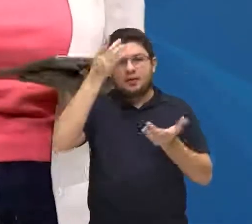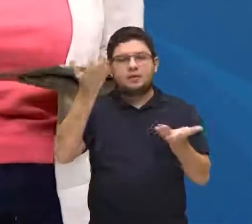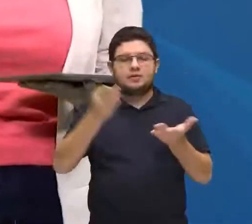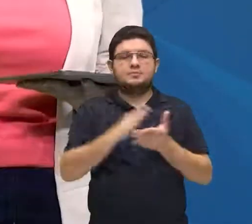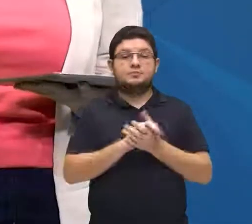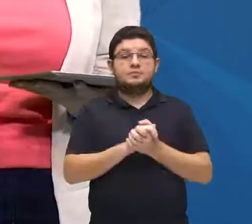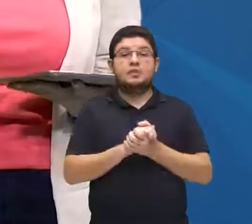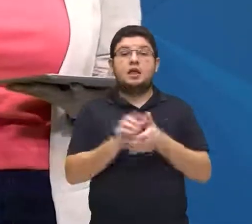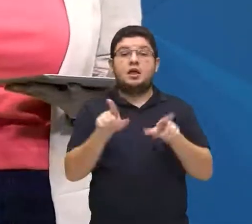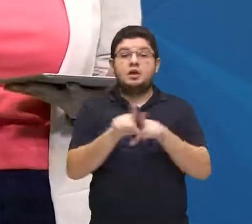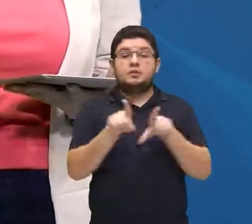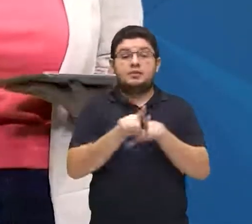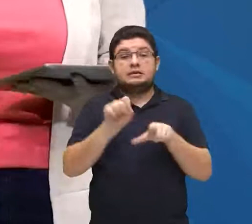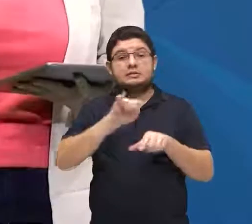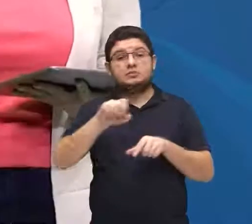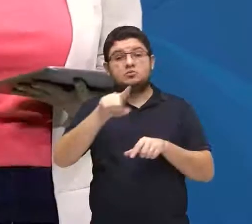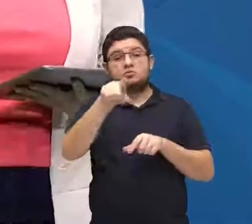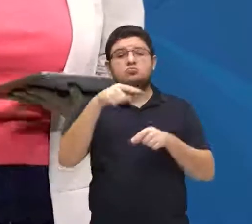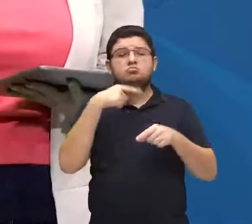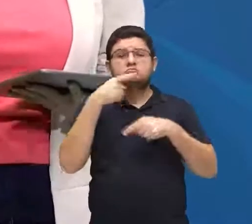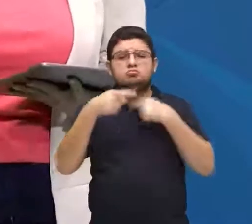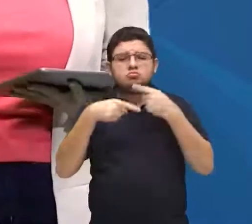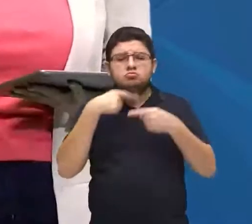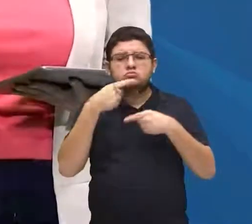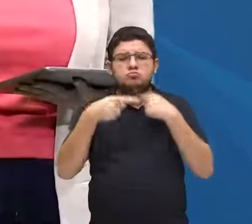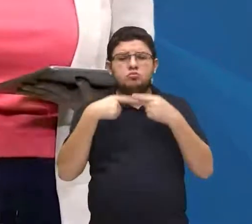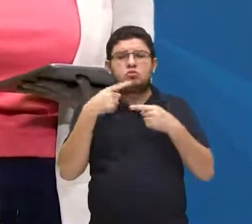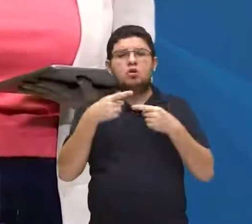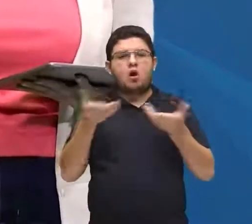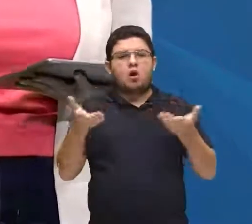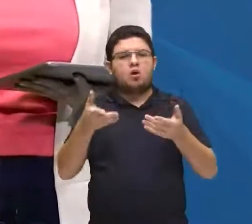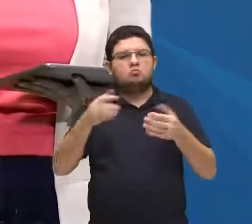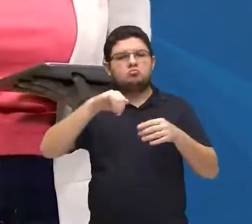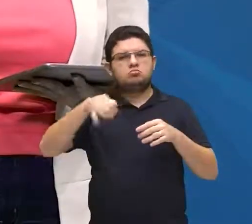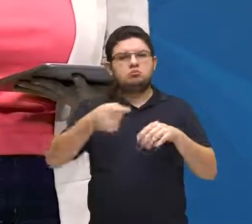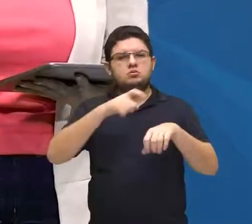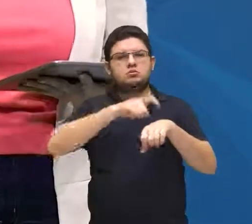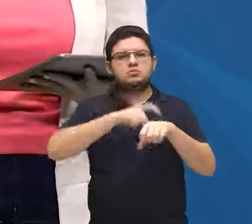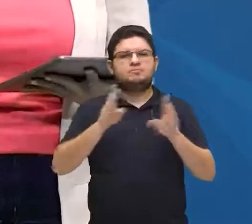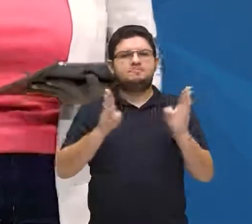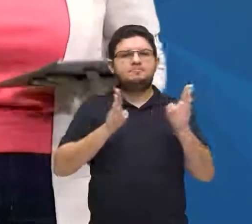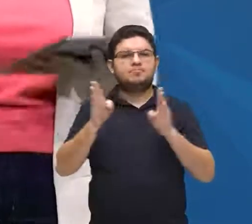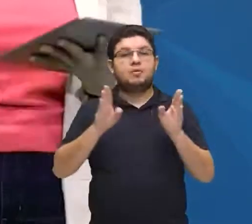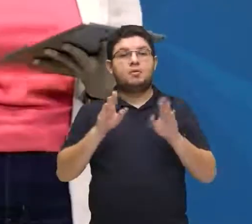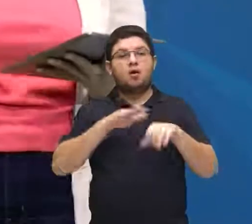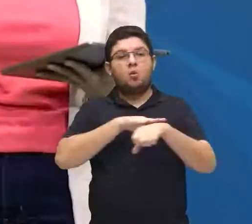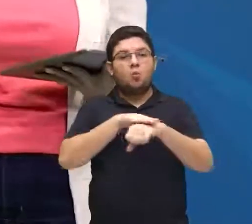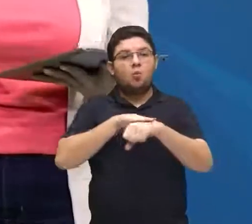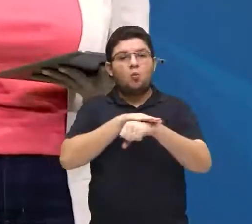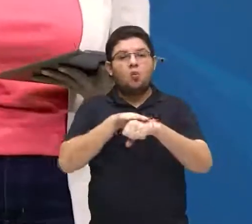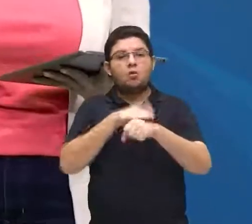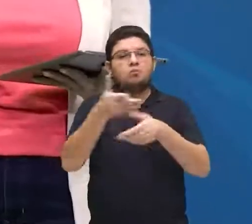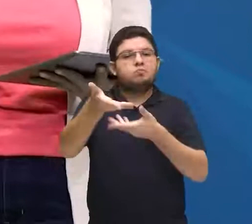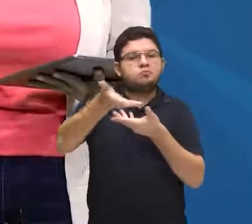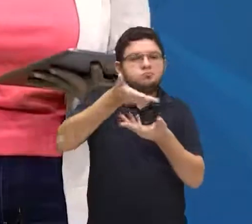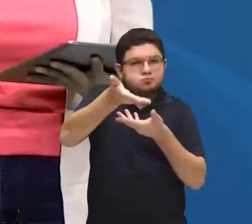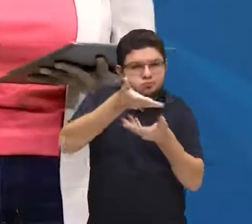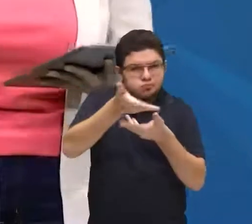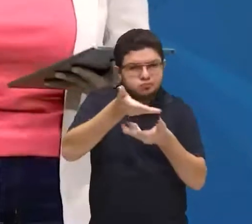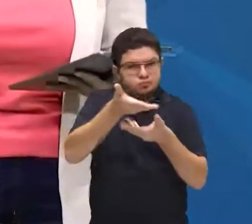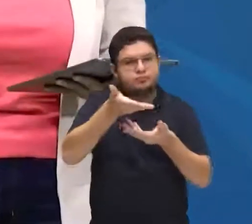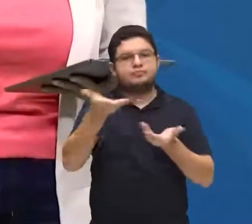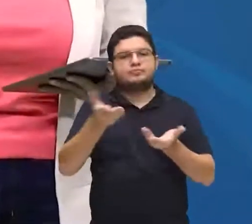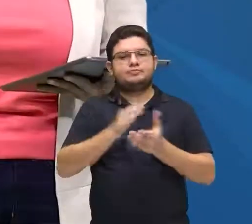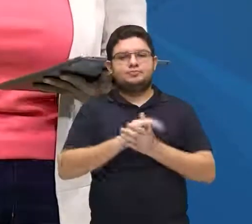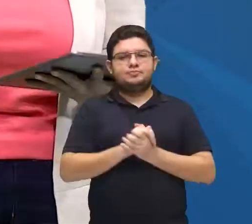caso você tiver perguntas ou dúvida, use esse momento para a gente conversar, tá bom? Para fazer essa troca de informações.